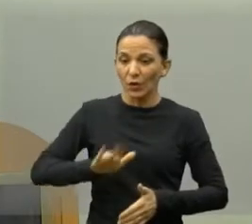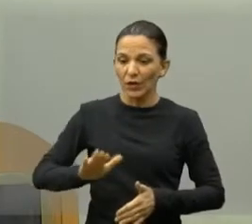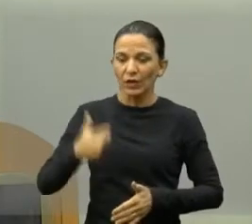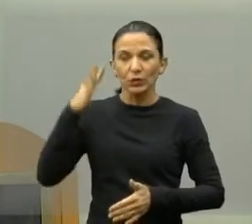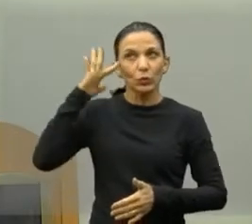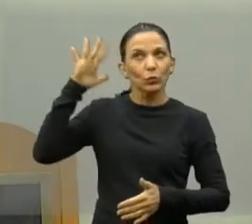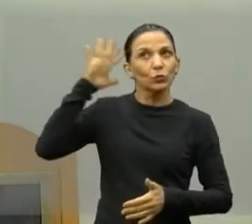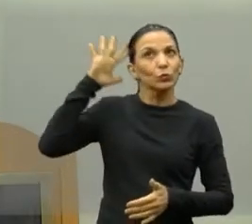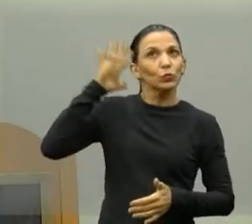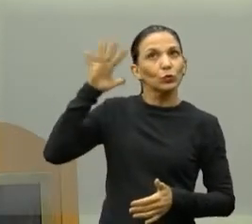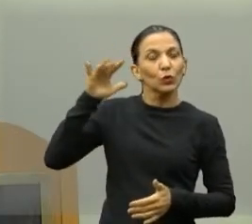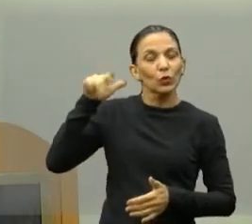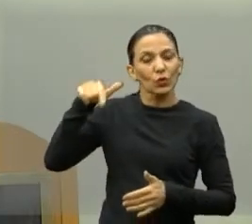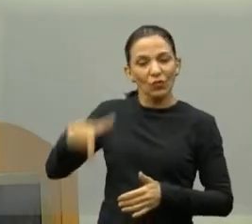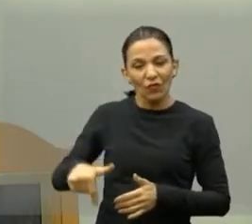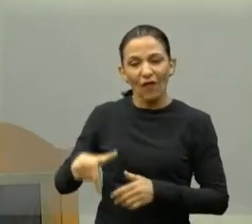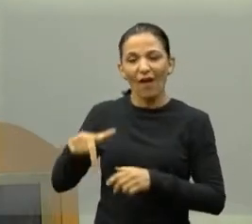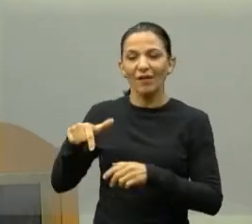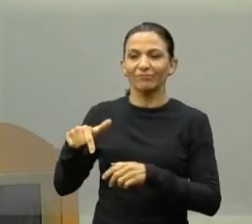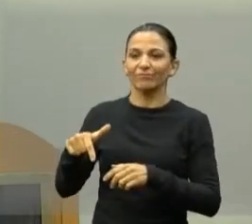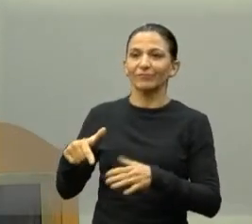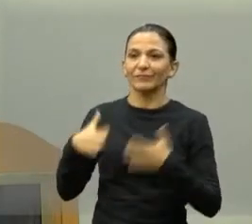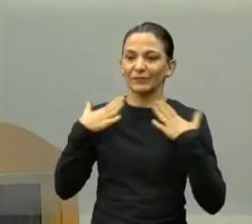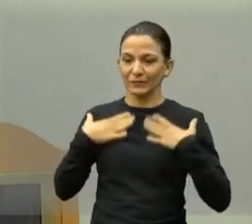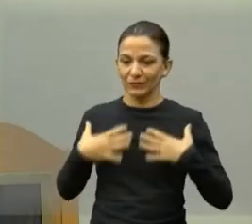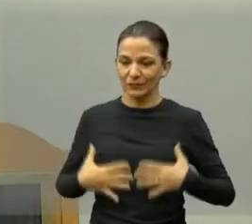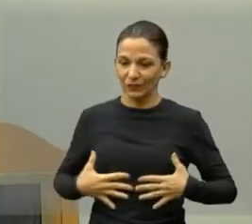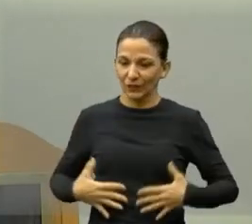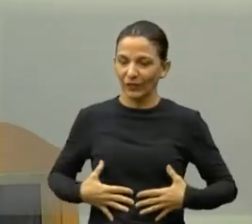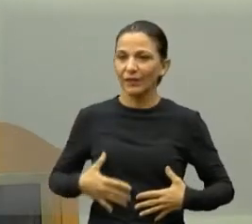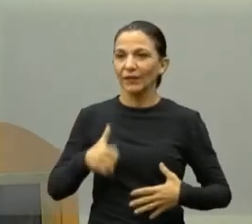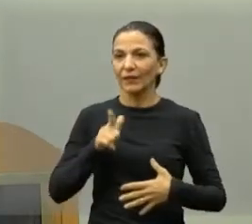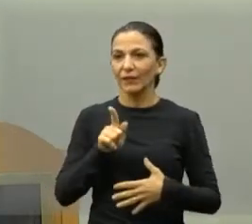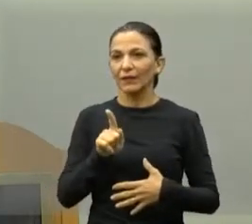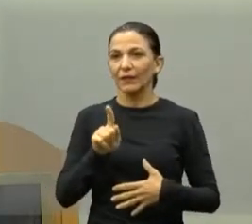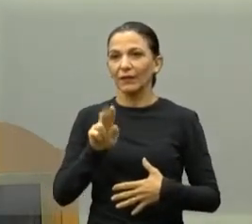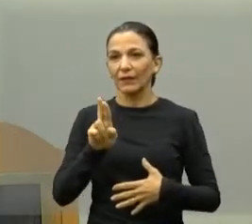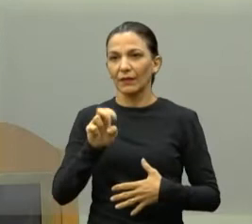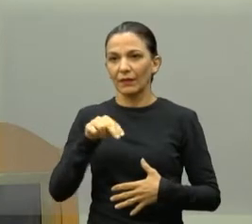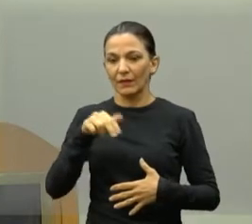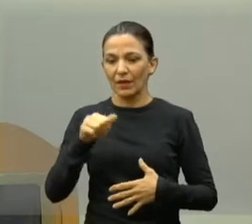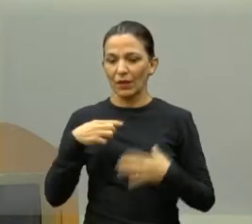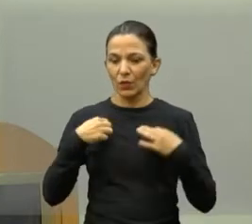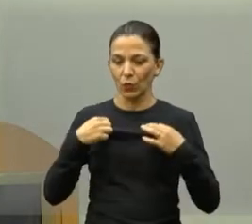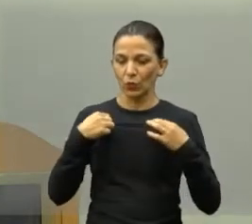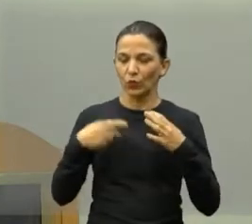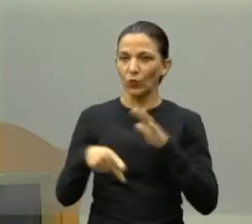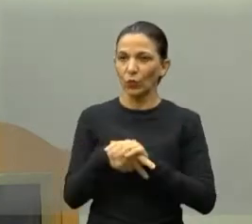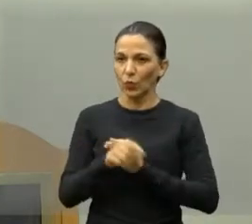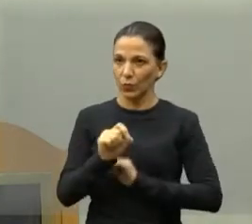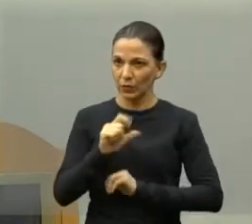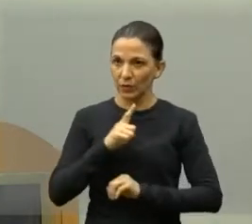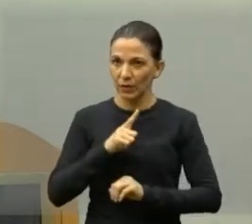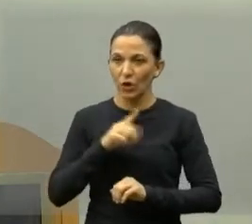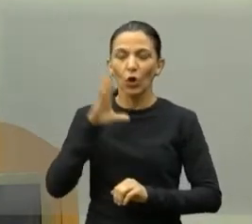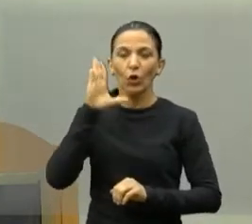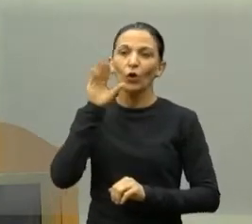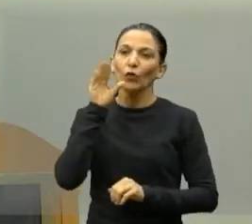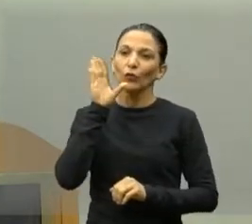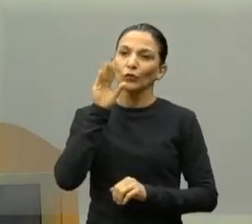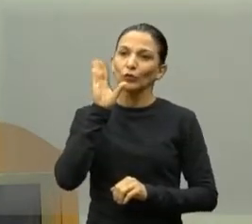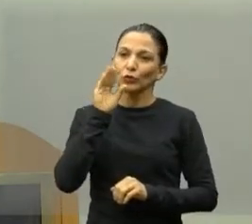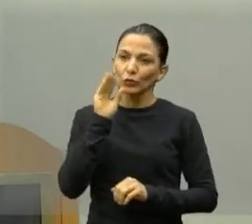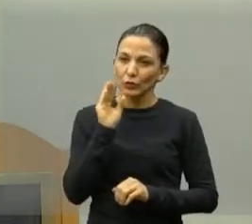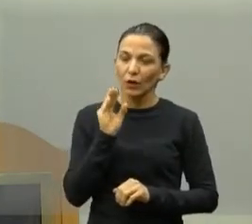teve um sonho de jogar na ferroviária de vestir que ele mandou grená dizer que é desde os funcionários